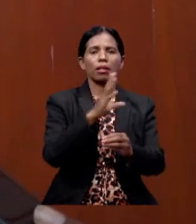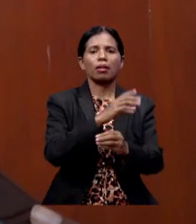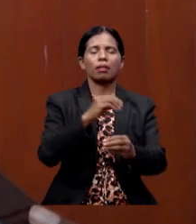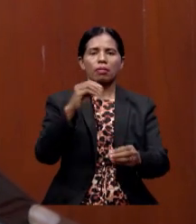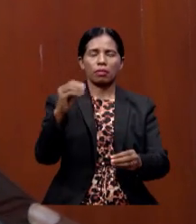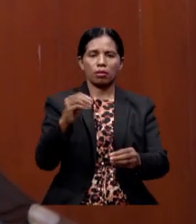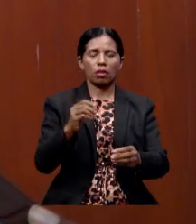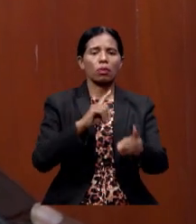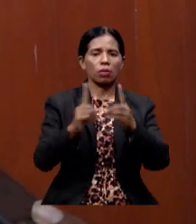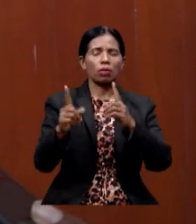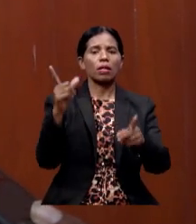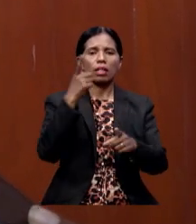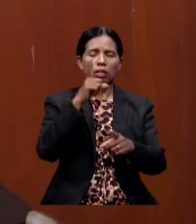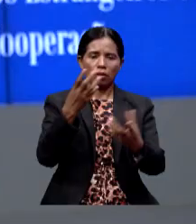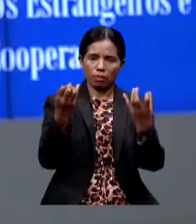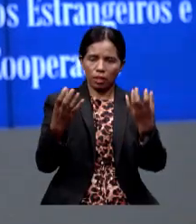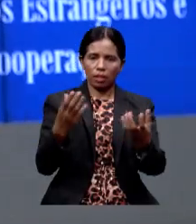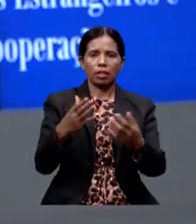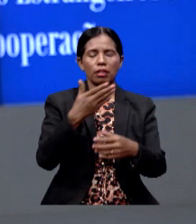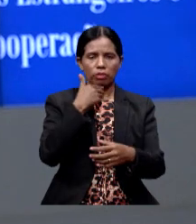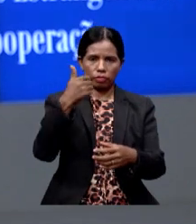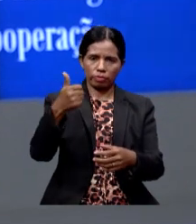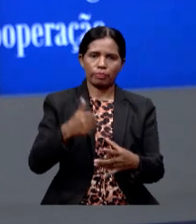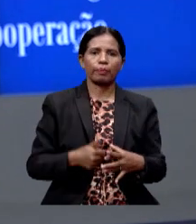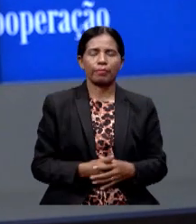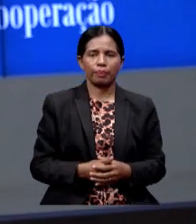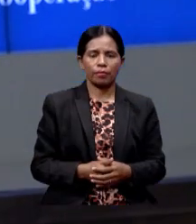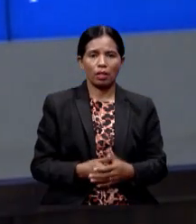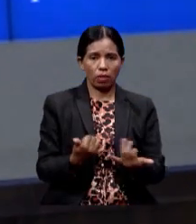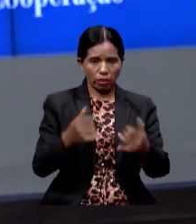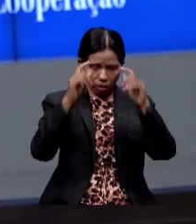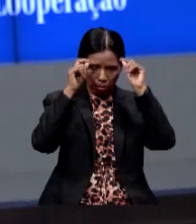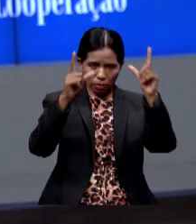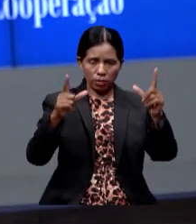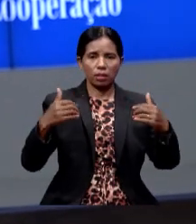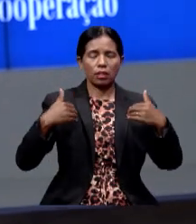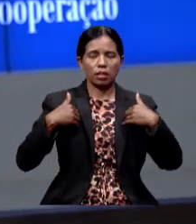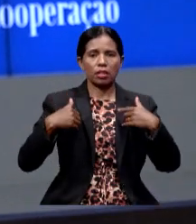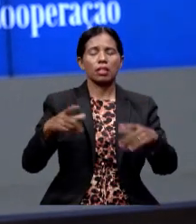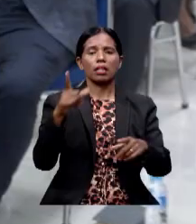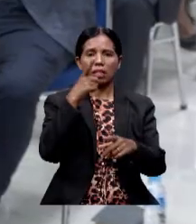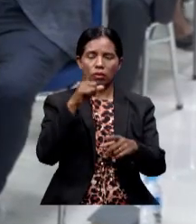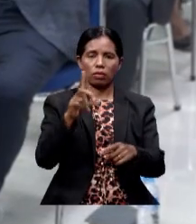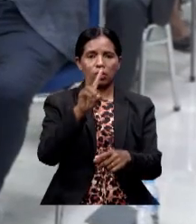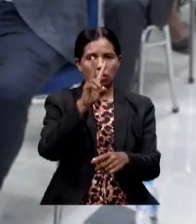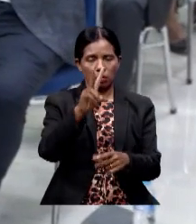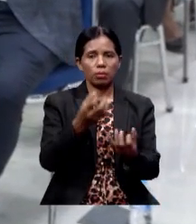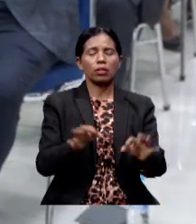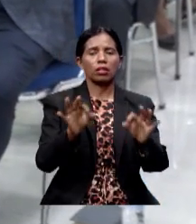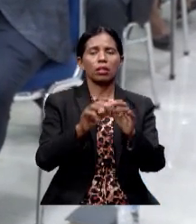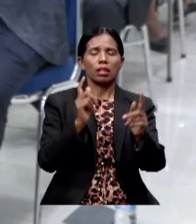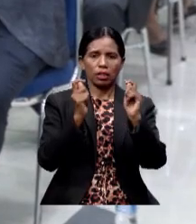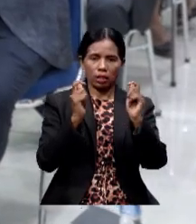colia línguas para Gliu, dia Gliu Tão. Enquanto de Downe, Timor-Leste e a Lian Oficial Rua, Macanesan, Lian Tetum,